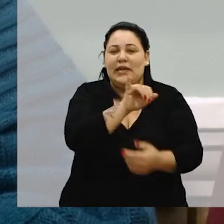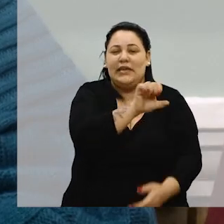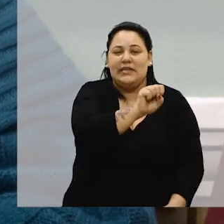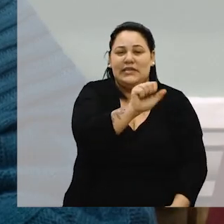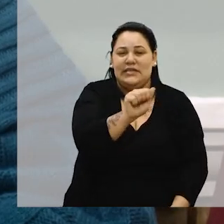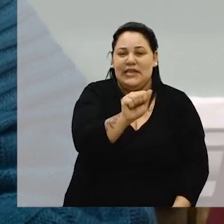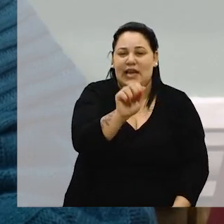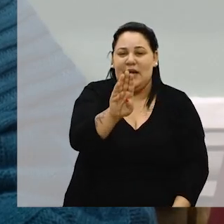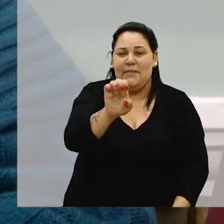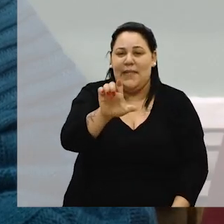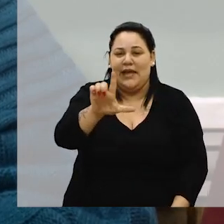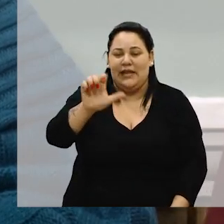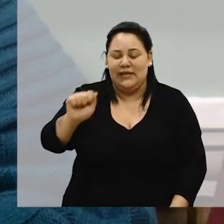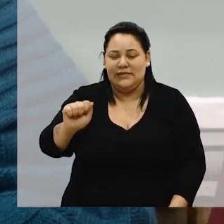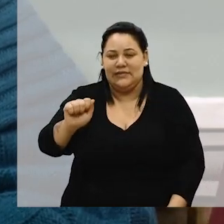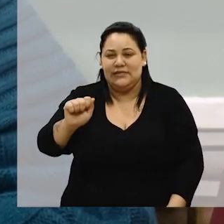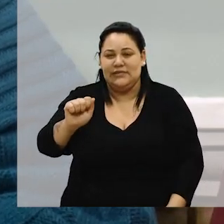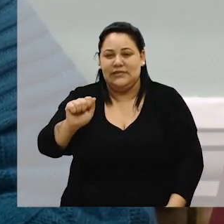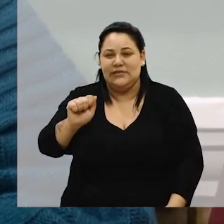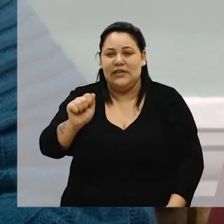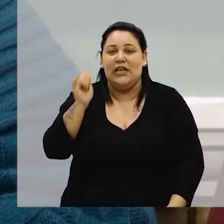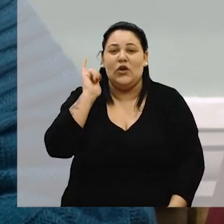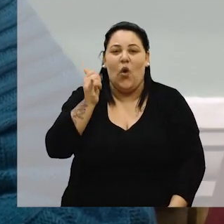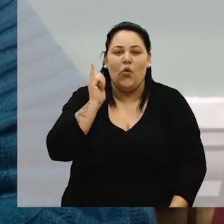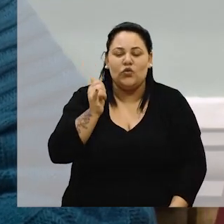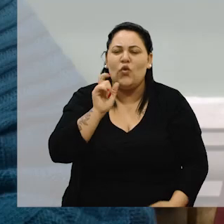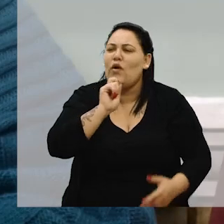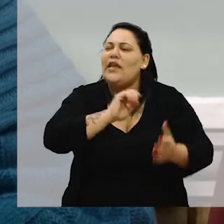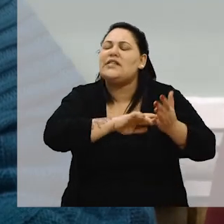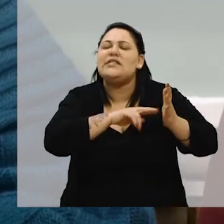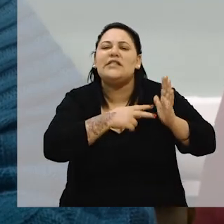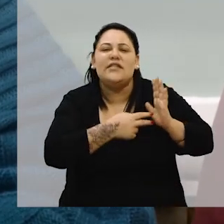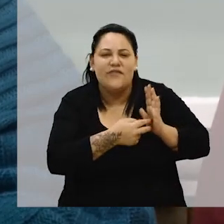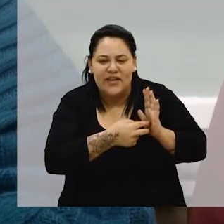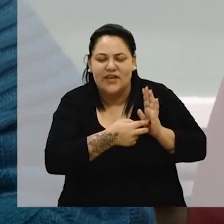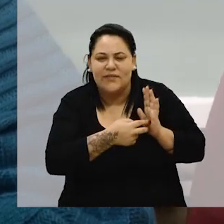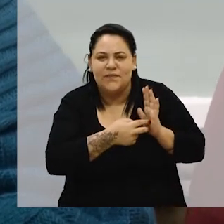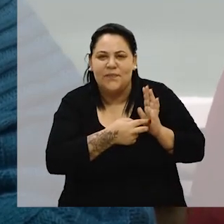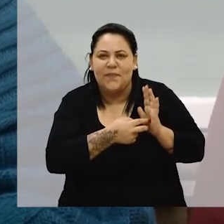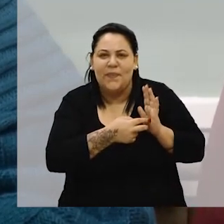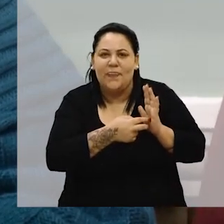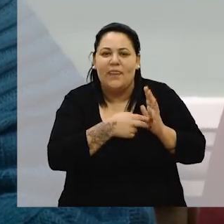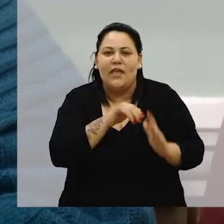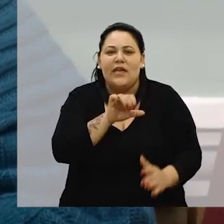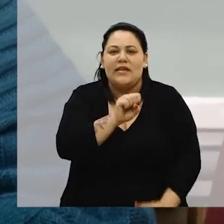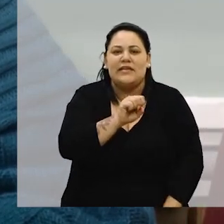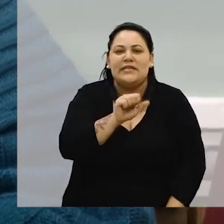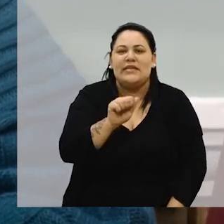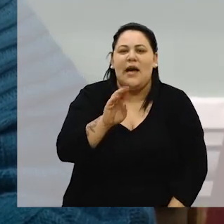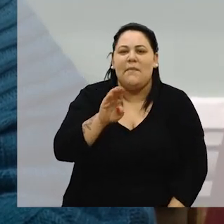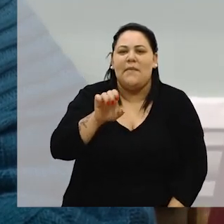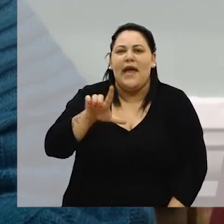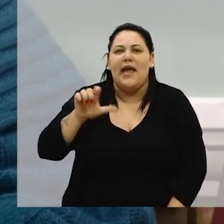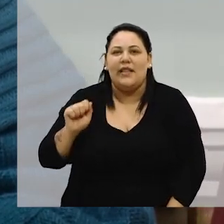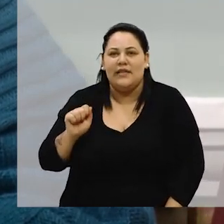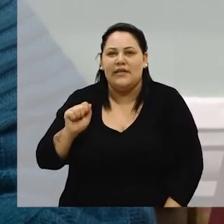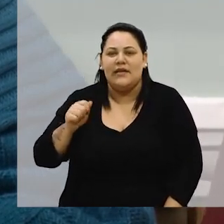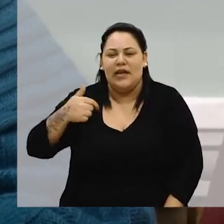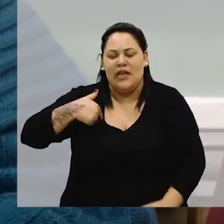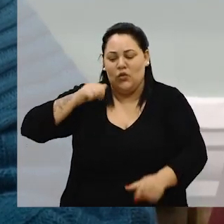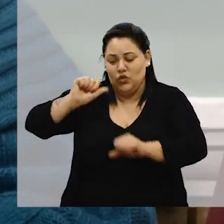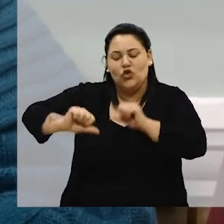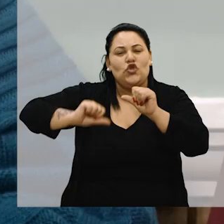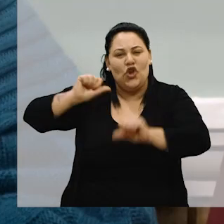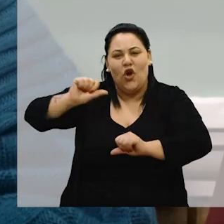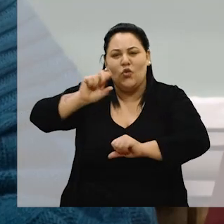Chama-se Isabela em Contos. O que é Isabela? Isabela é essa cidade. Eu troco o nome da cidade